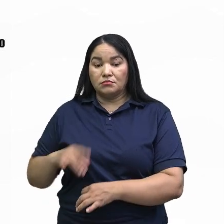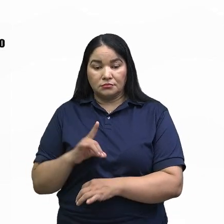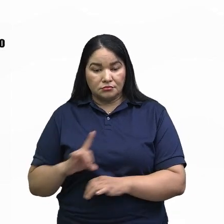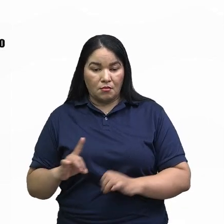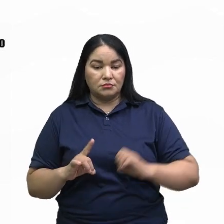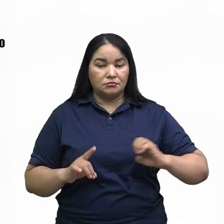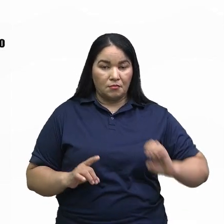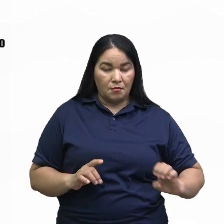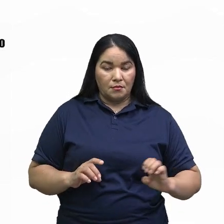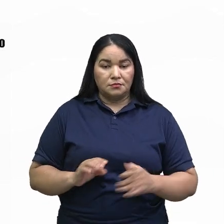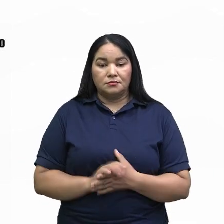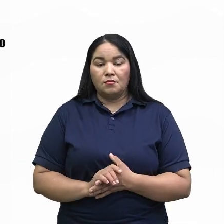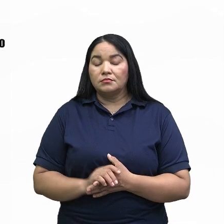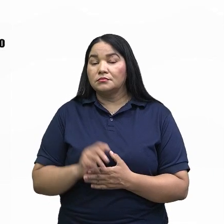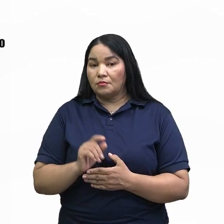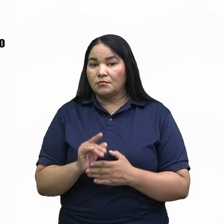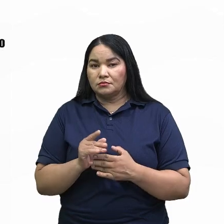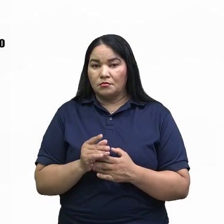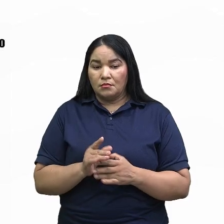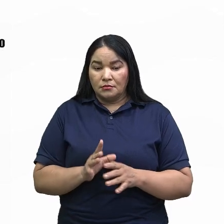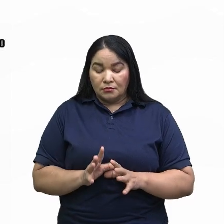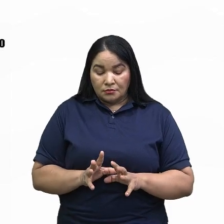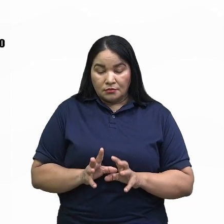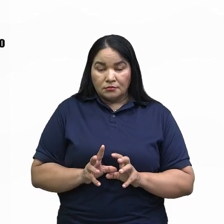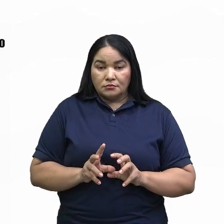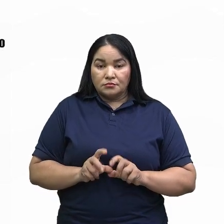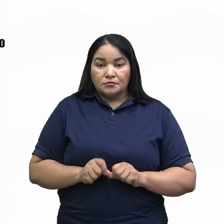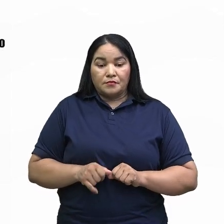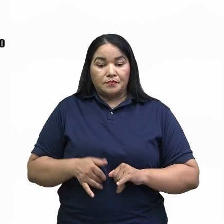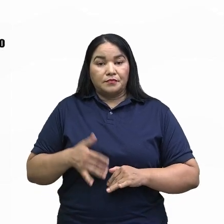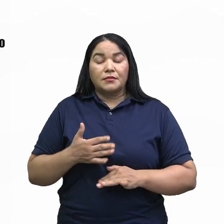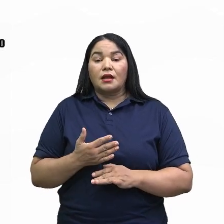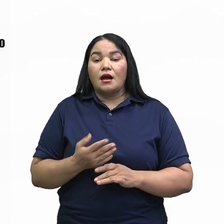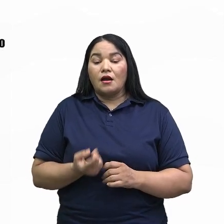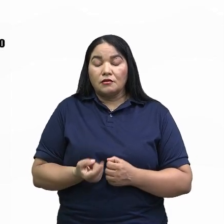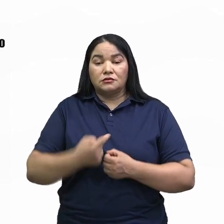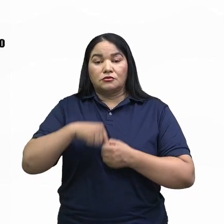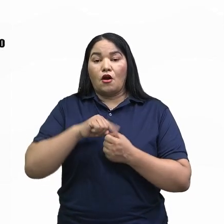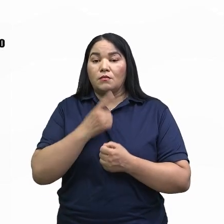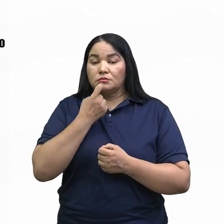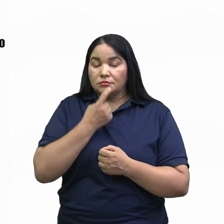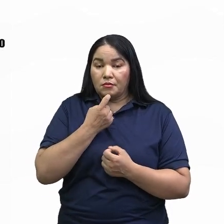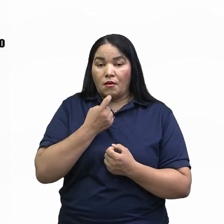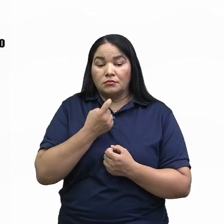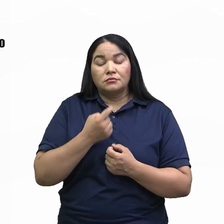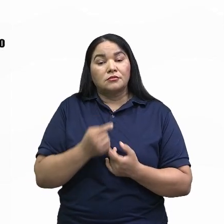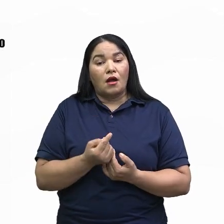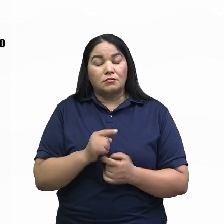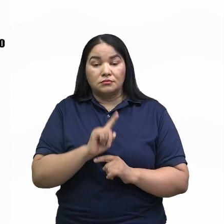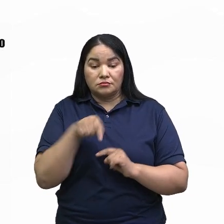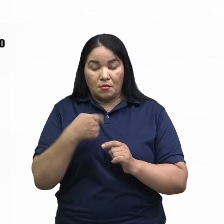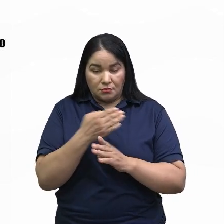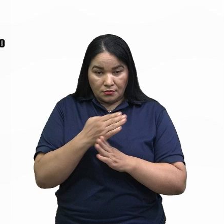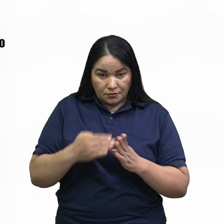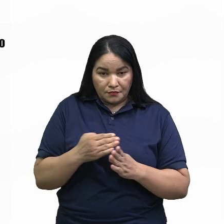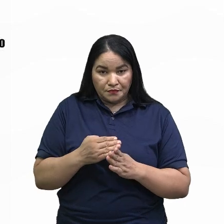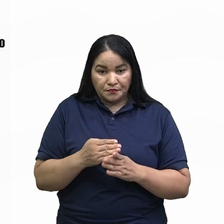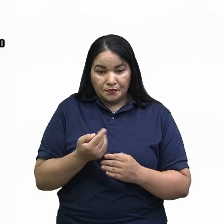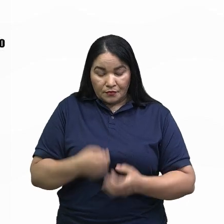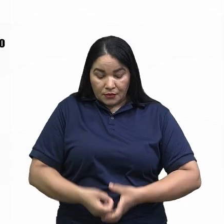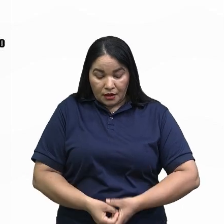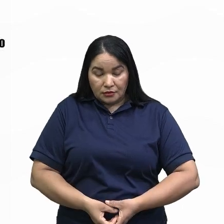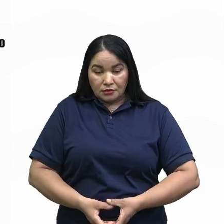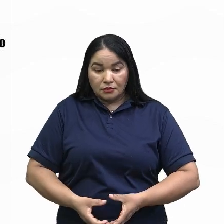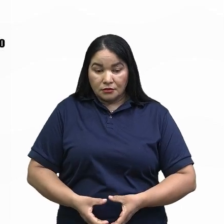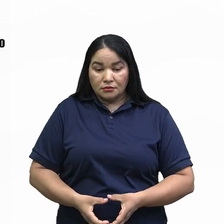Porque aquilo que não foi reabsorvido e retornado para o sangue, que virou urina, ele vai seguir um caminho específico.